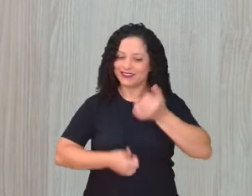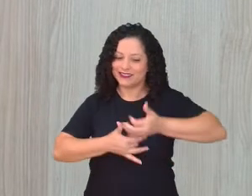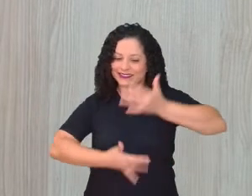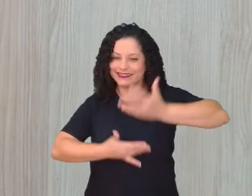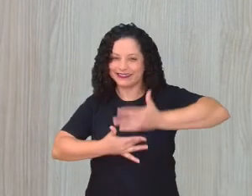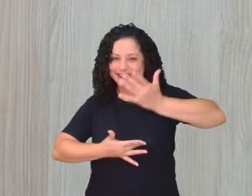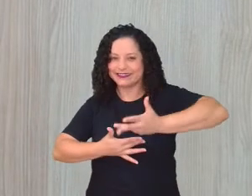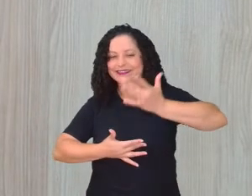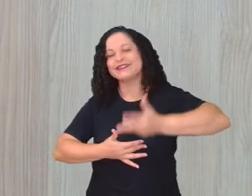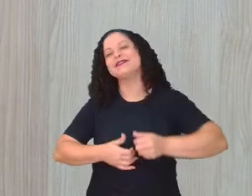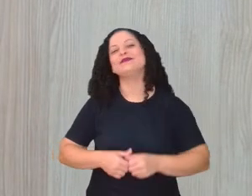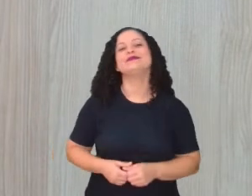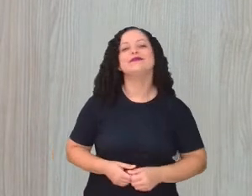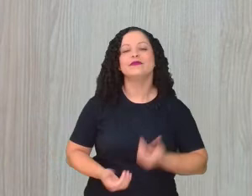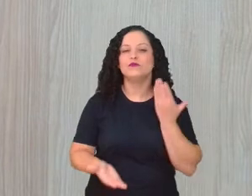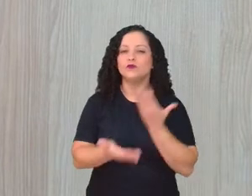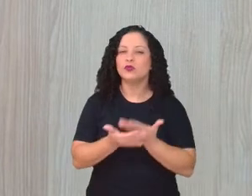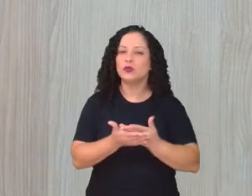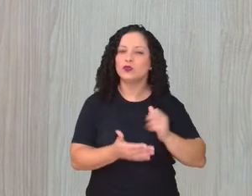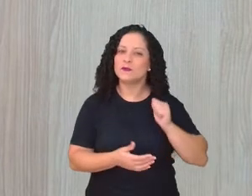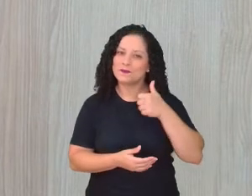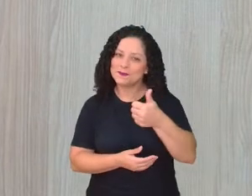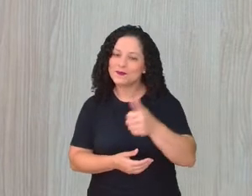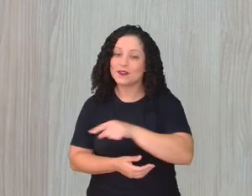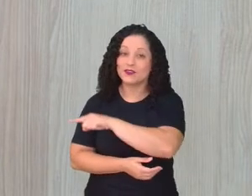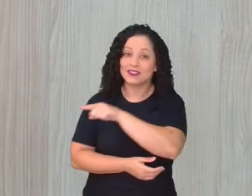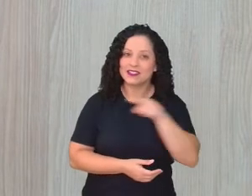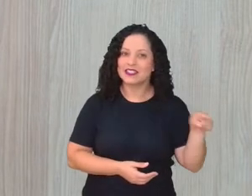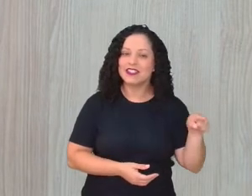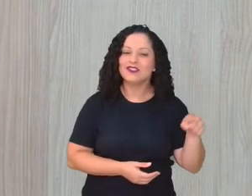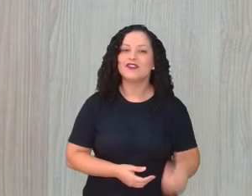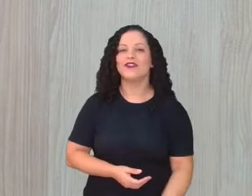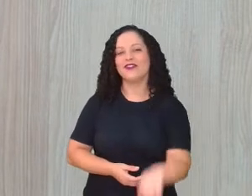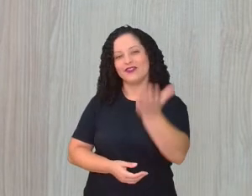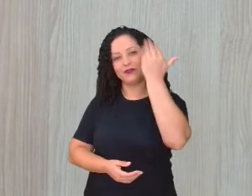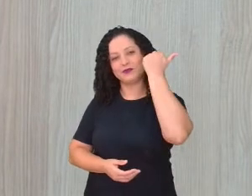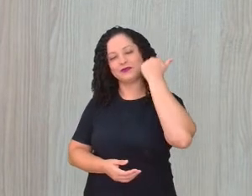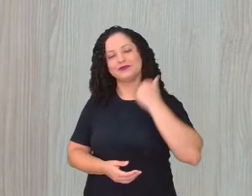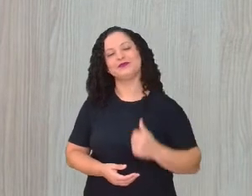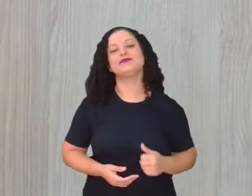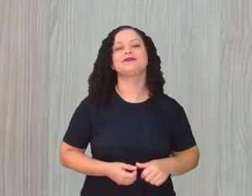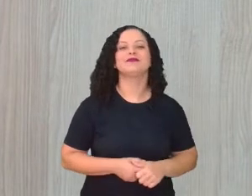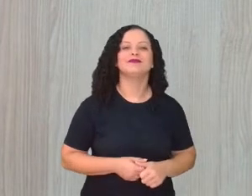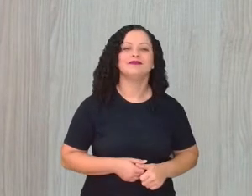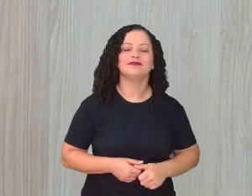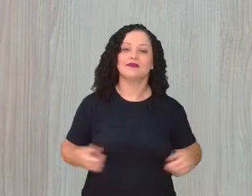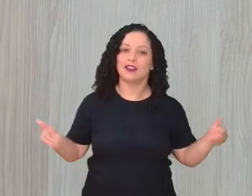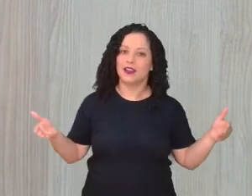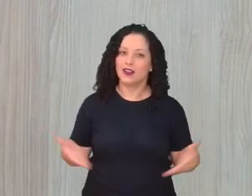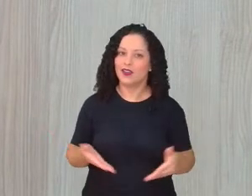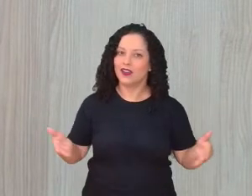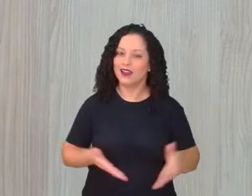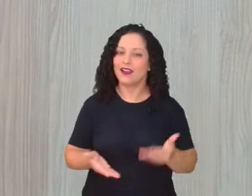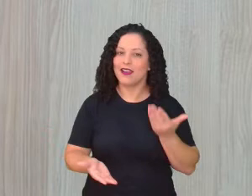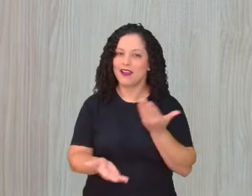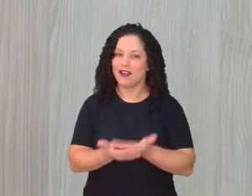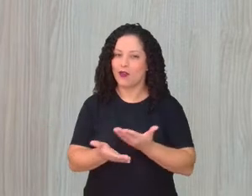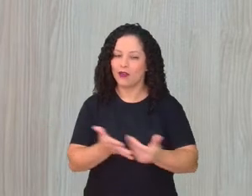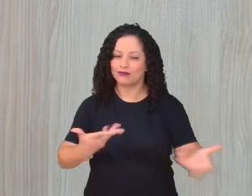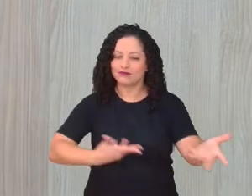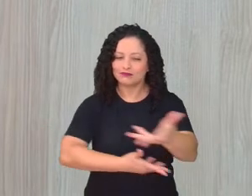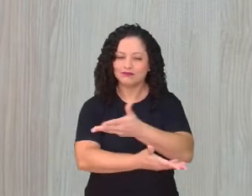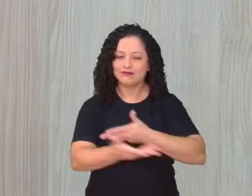bom? Então, bons estudos para todas e todos e vamos embora, vem com a gente, porque essa troca é